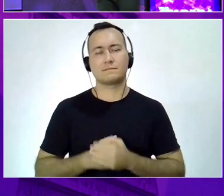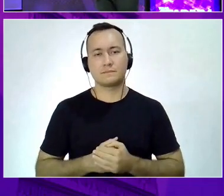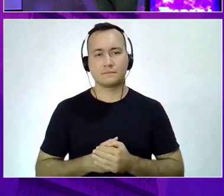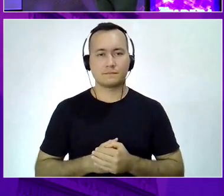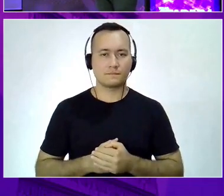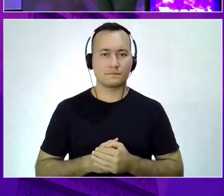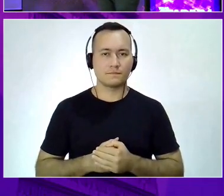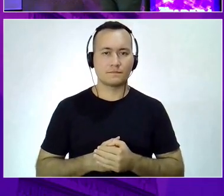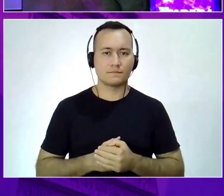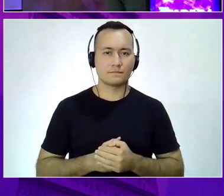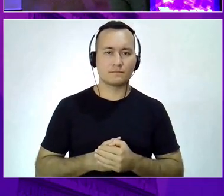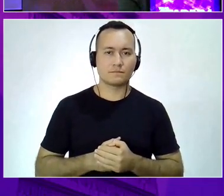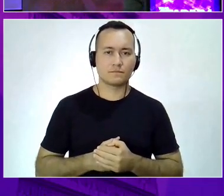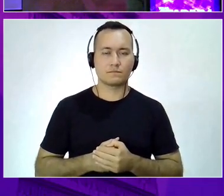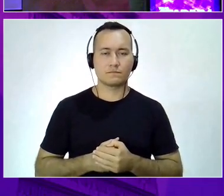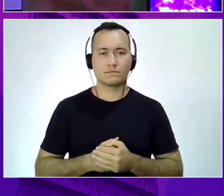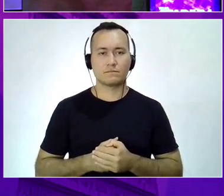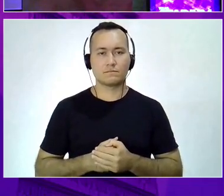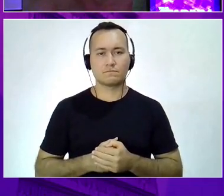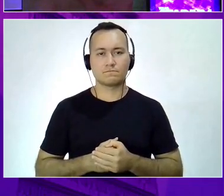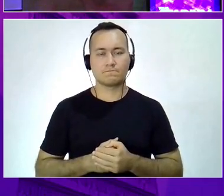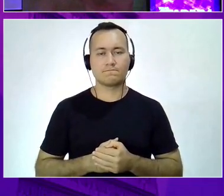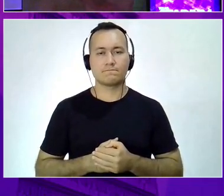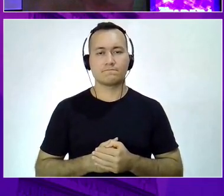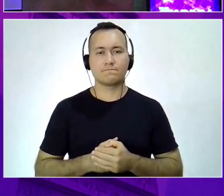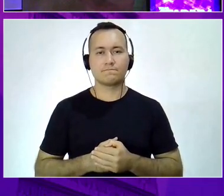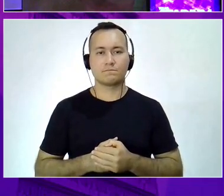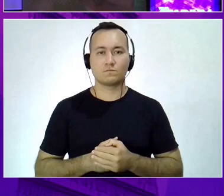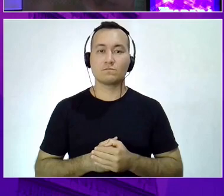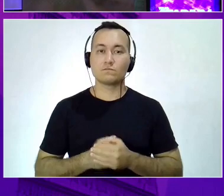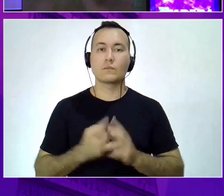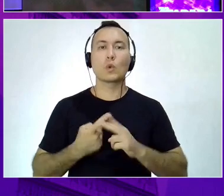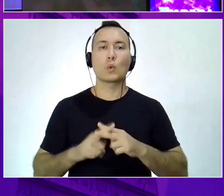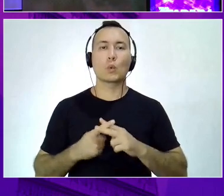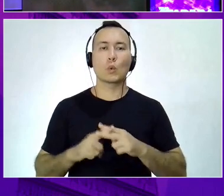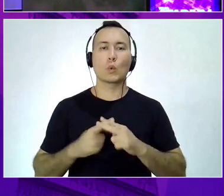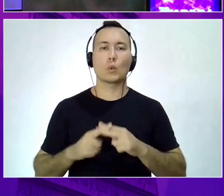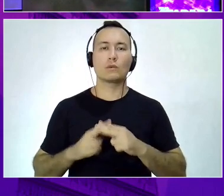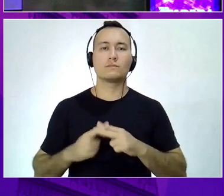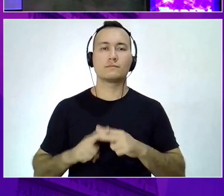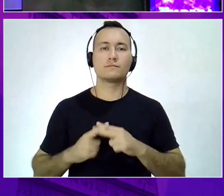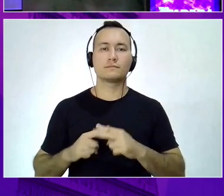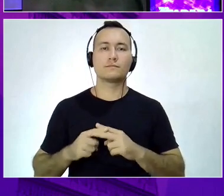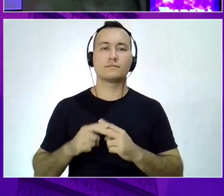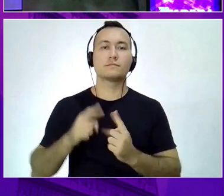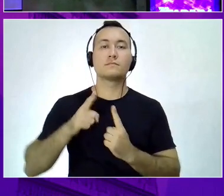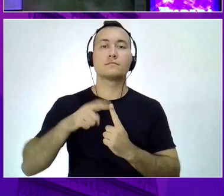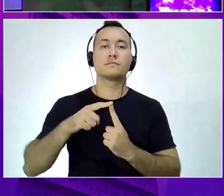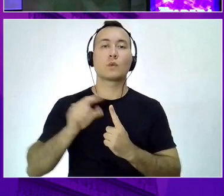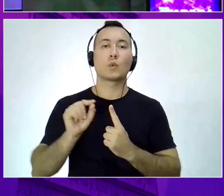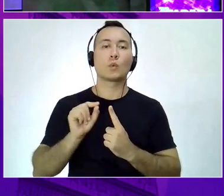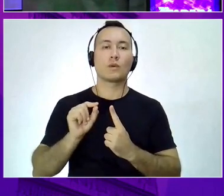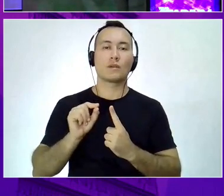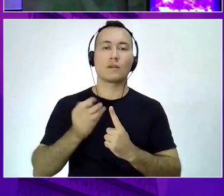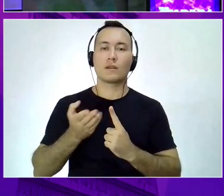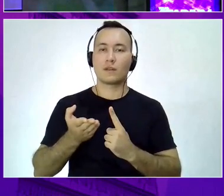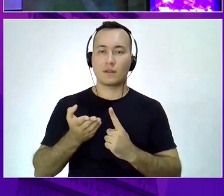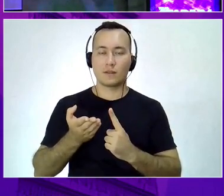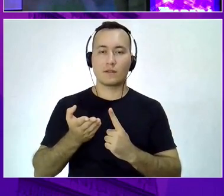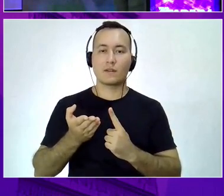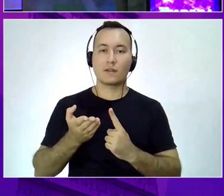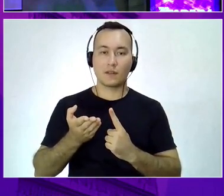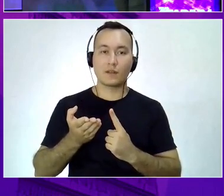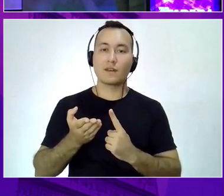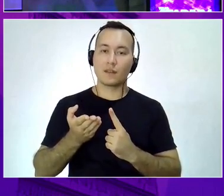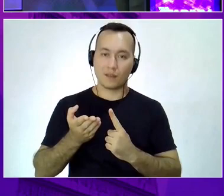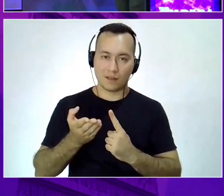Primeiro de todos, esse aqui eu gosto bastante, é o scanner de acessibilidade. Não, a sua tela não está borrada. O que aconteceu é que eu borrei os